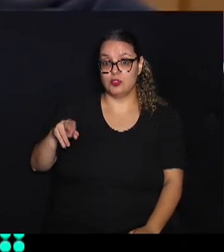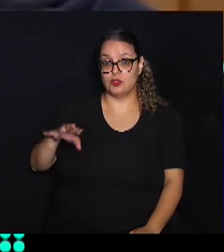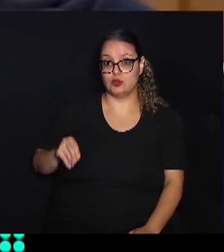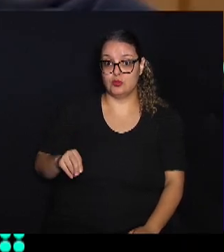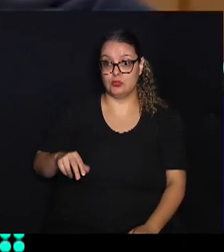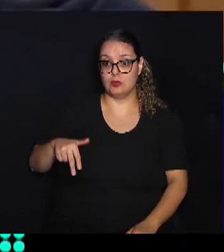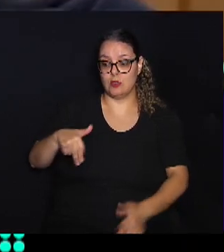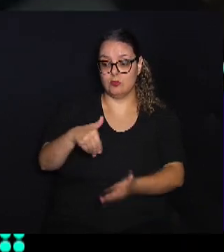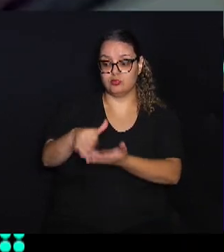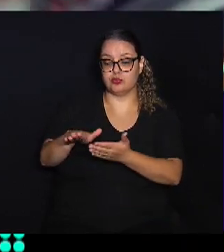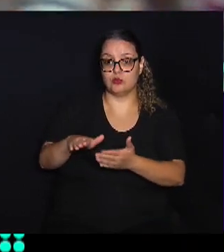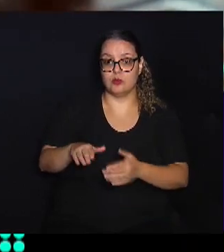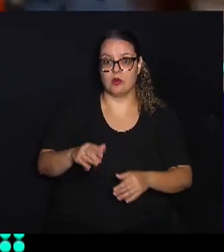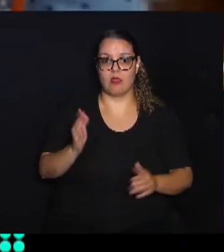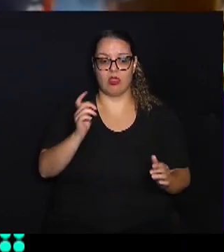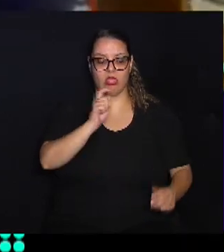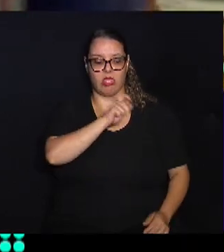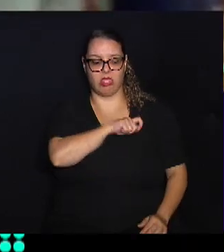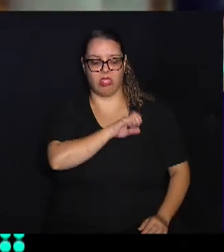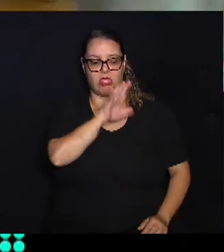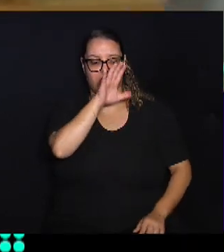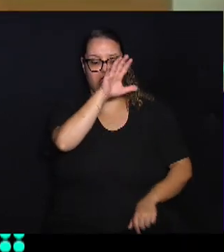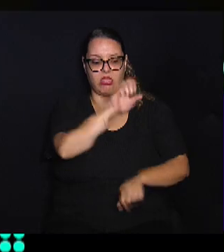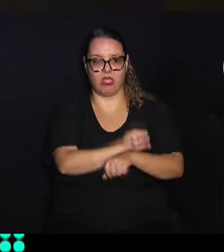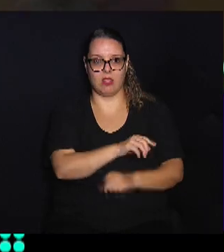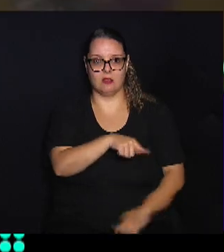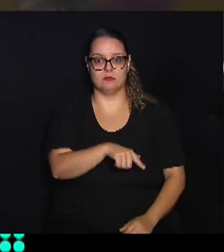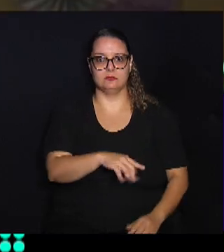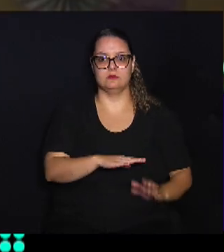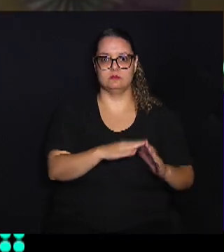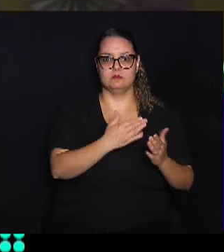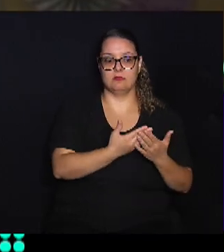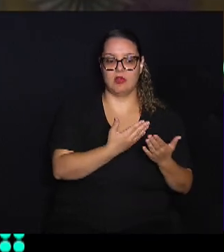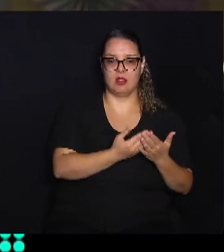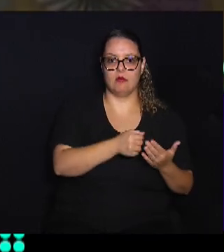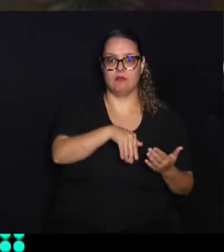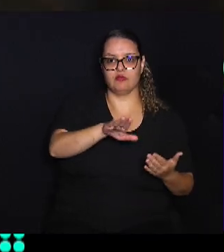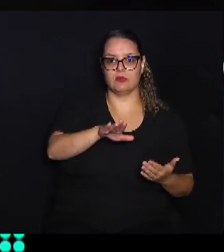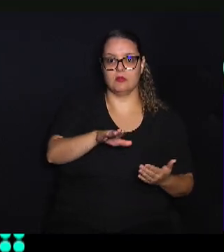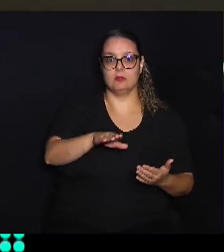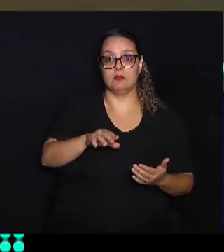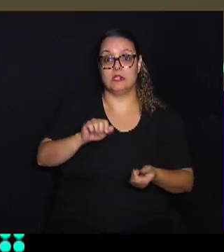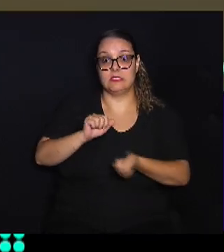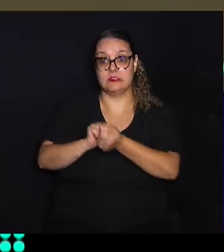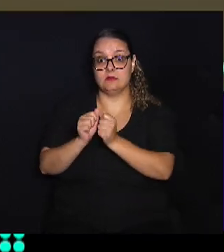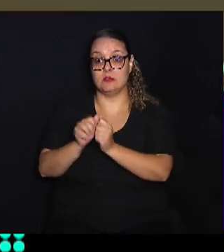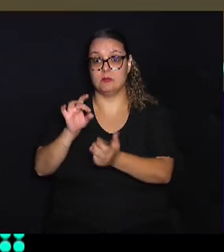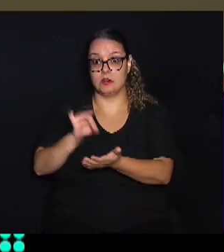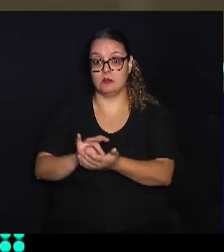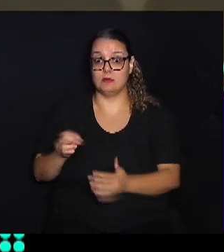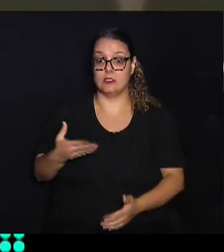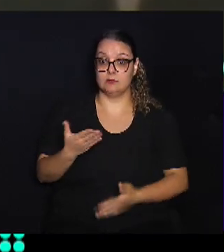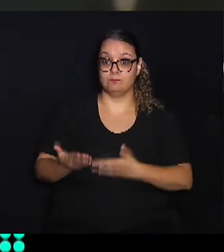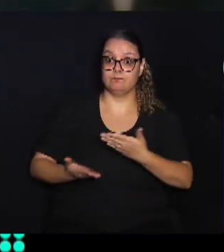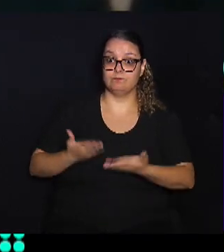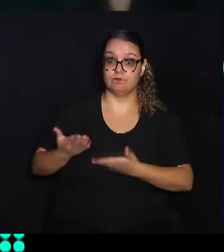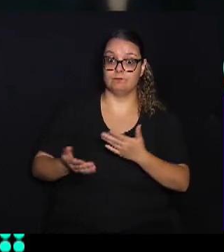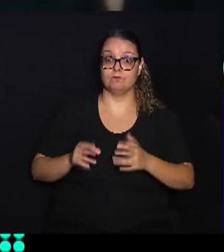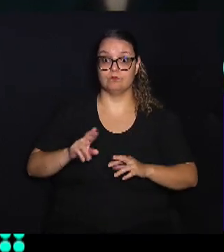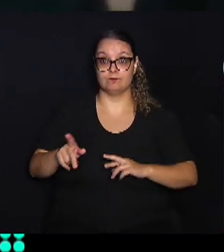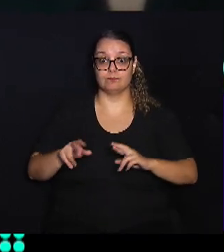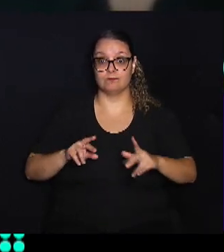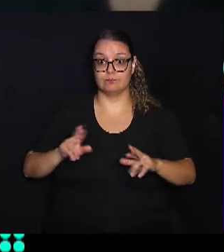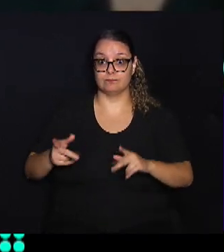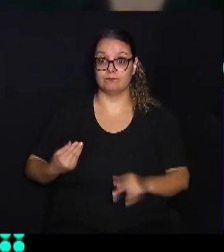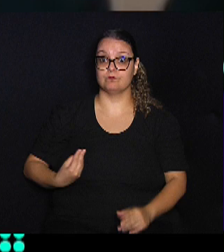outro aluno. Agora, ele precisa se readaptar a uma nova realidade e a lidar com as diferenças